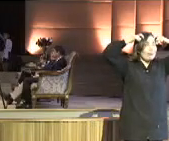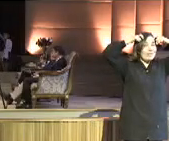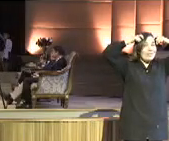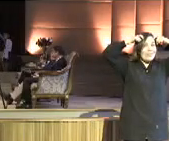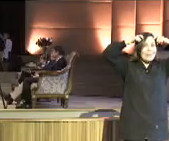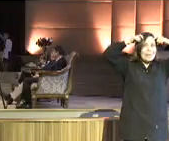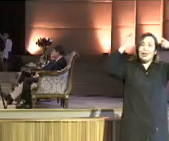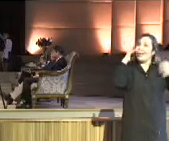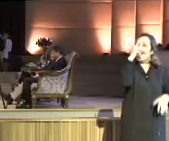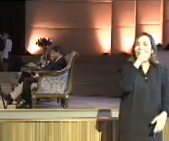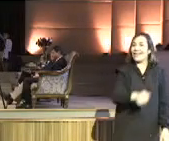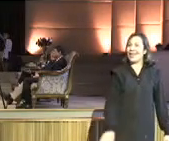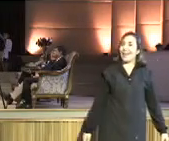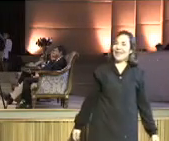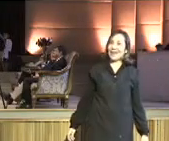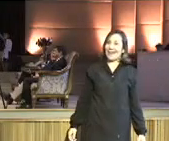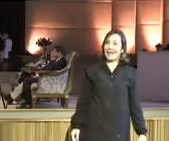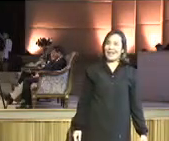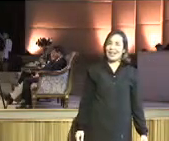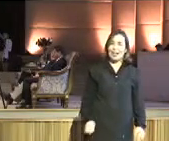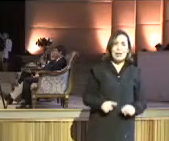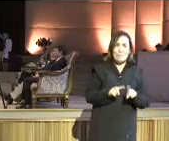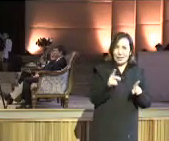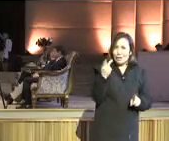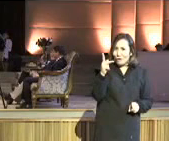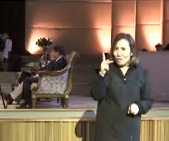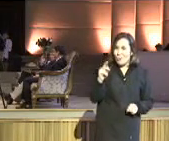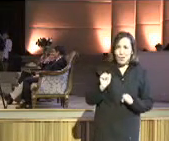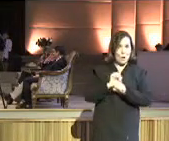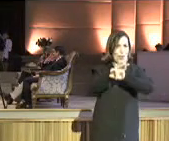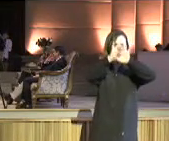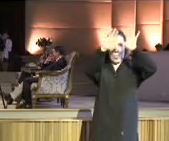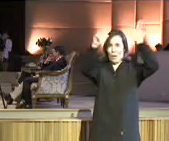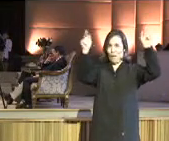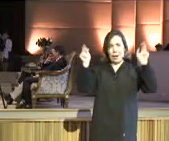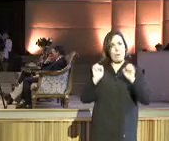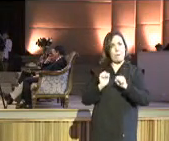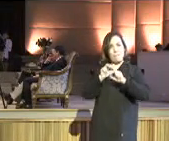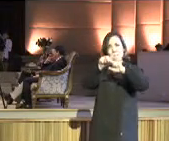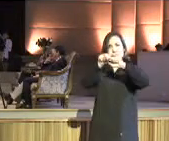Mas, queridos, não era essa a glória de Davi,